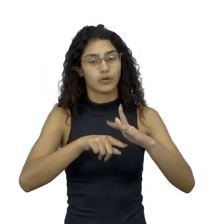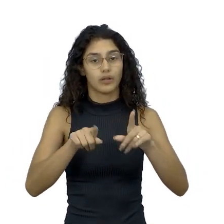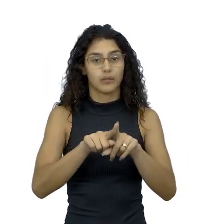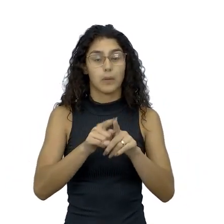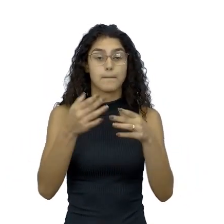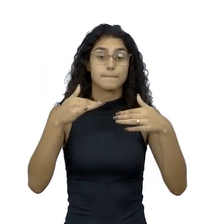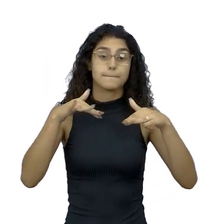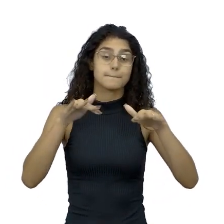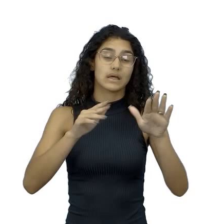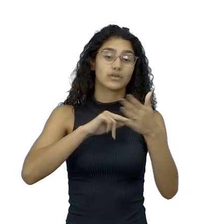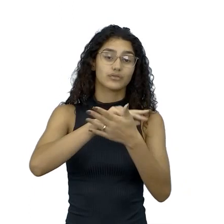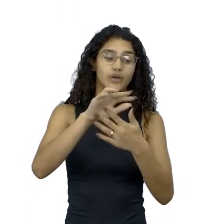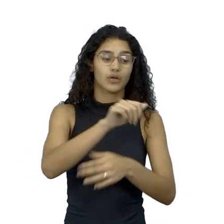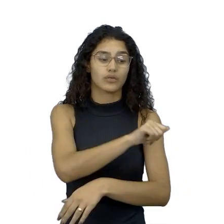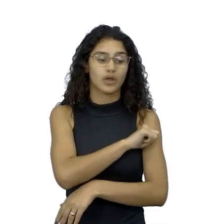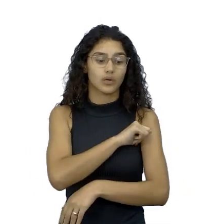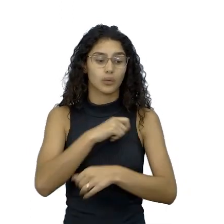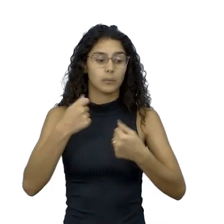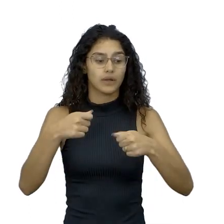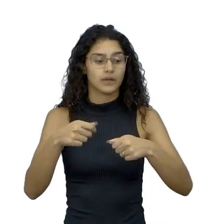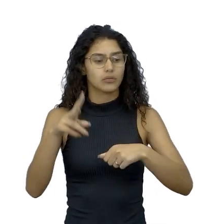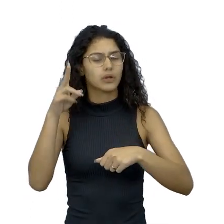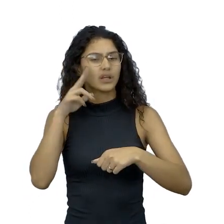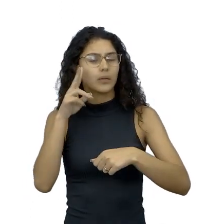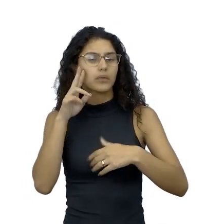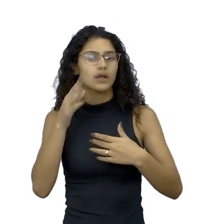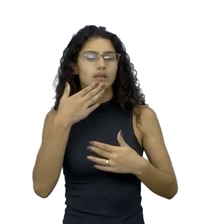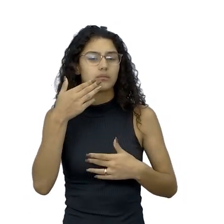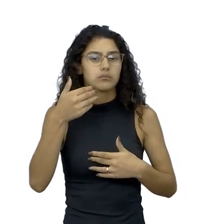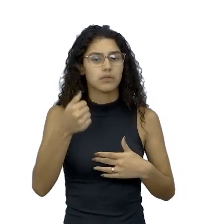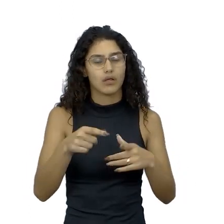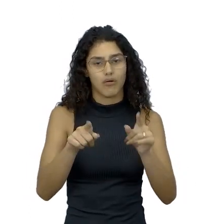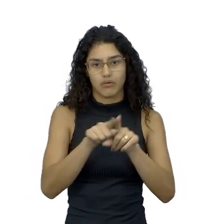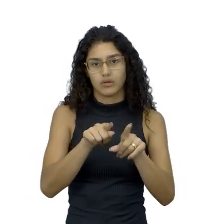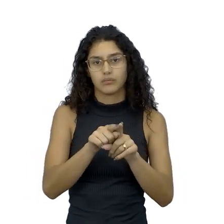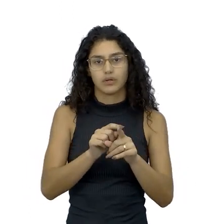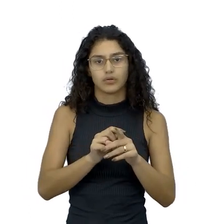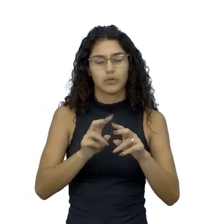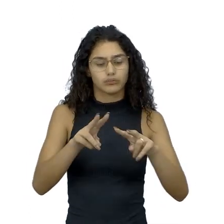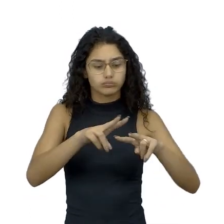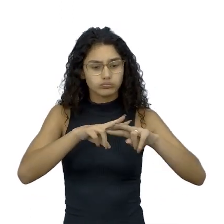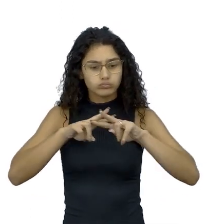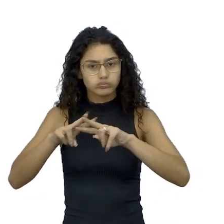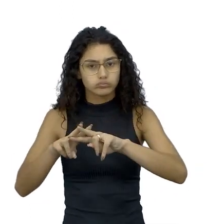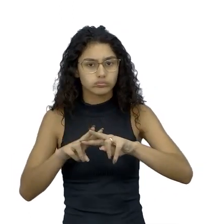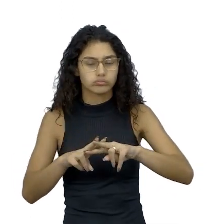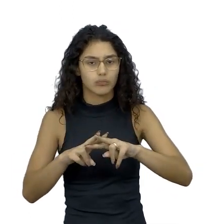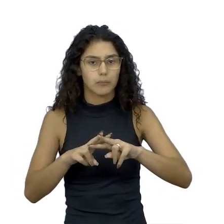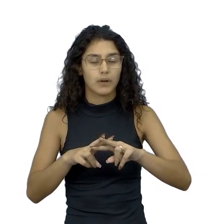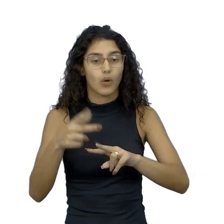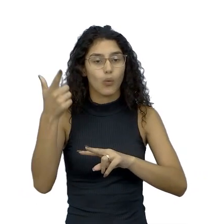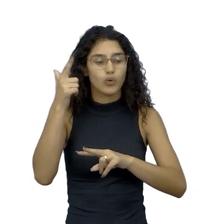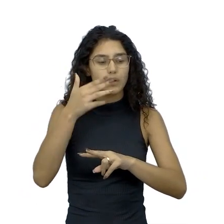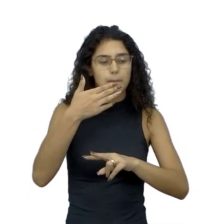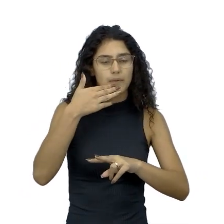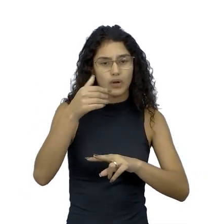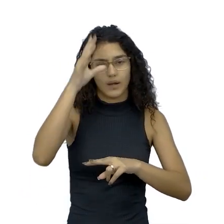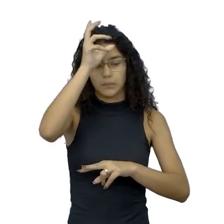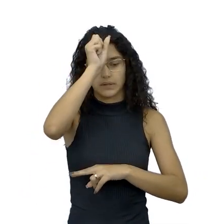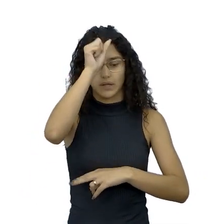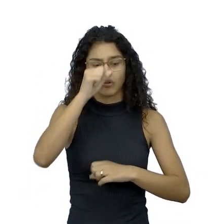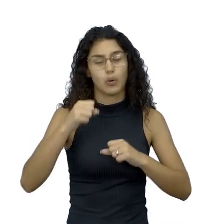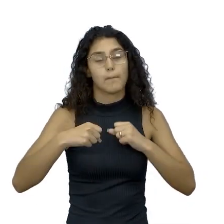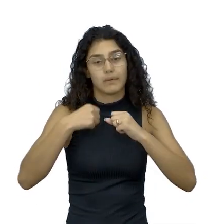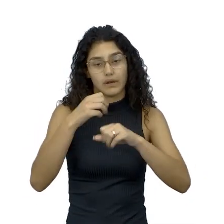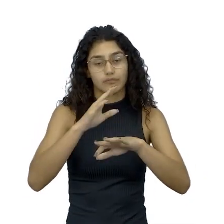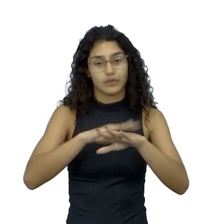Mas outros estudantes ainda precisam de uma retomada, ainda precisam de uma revisão para recuperação dessas aprendizagens que